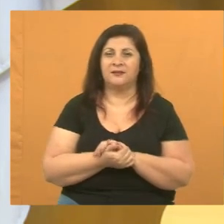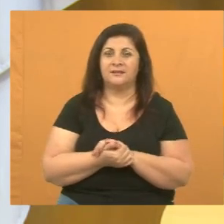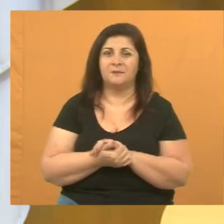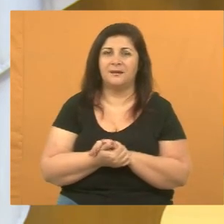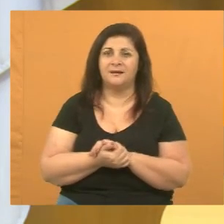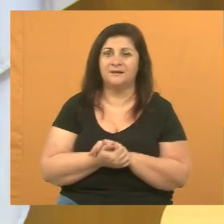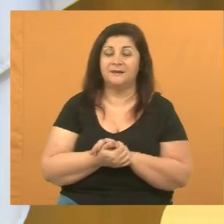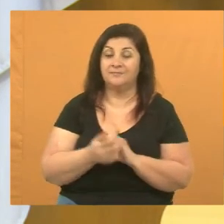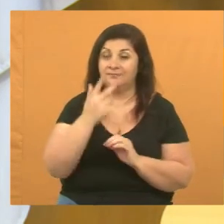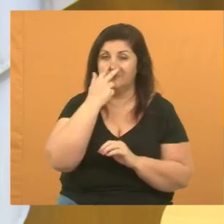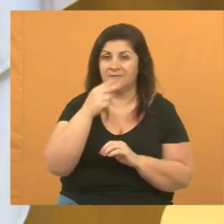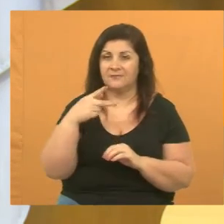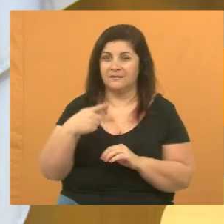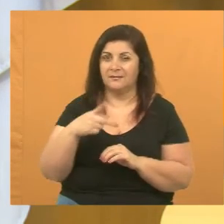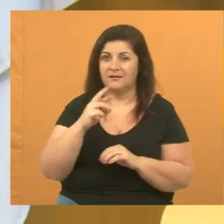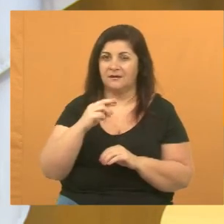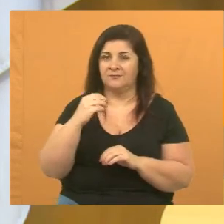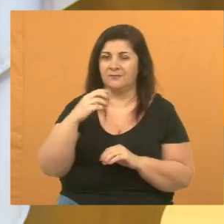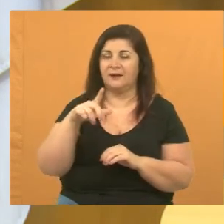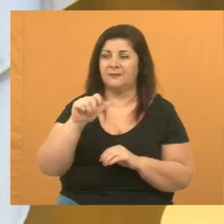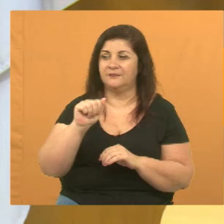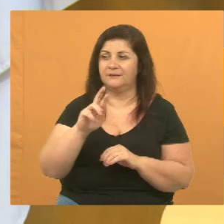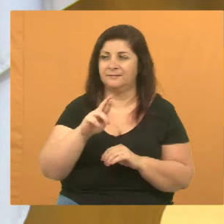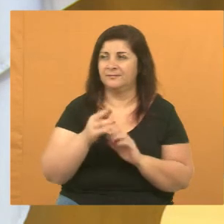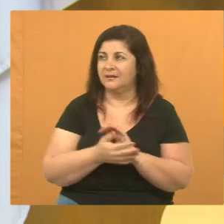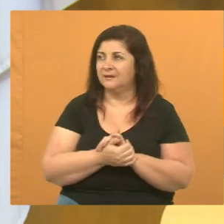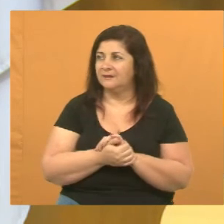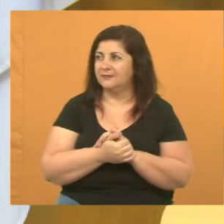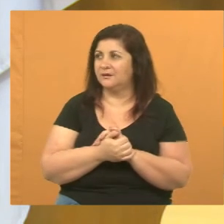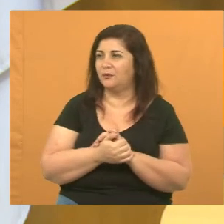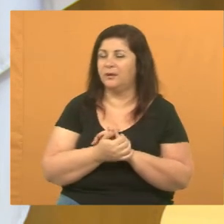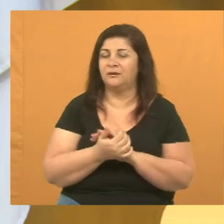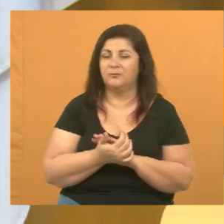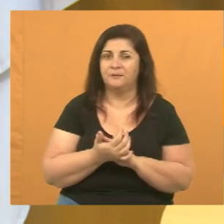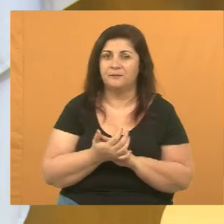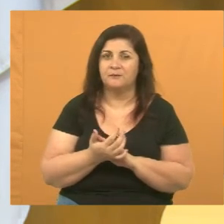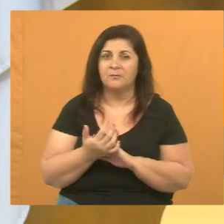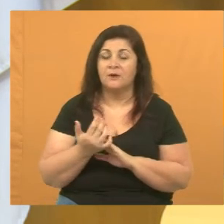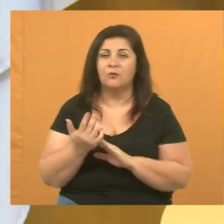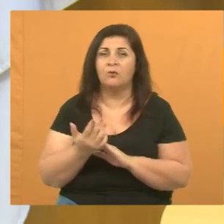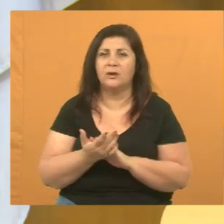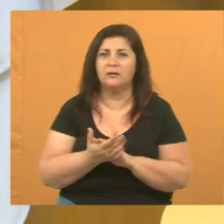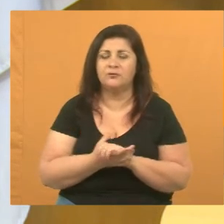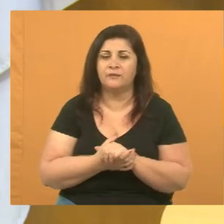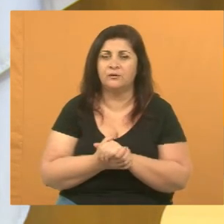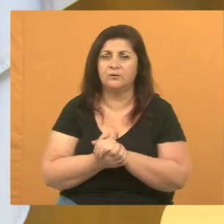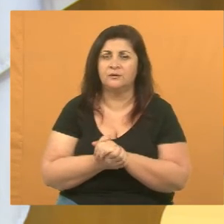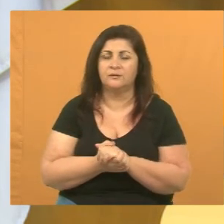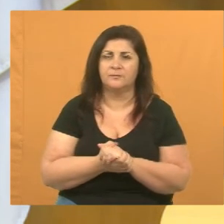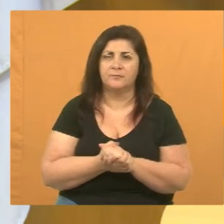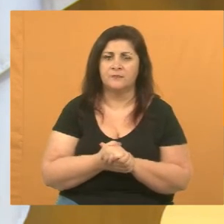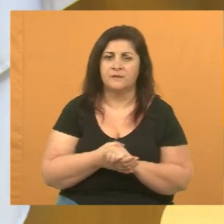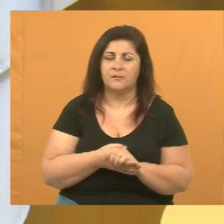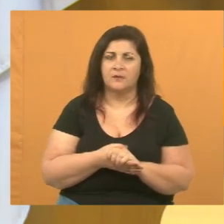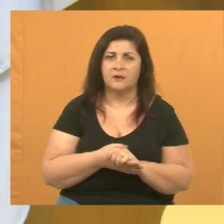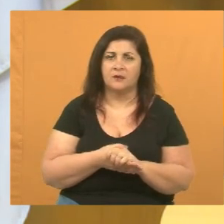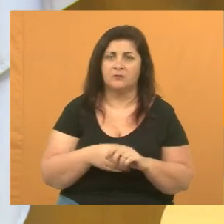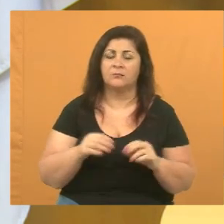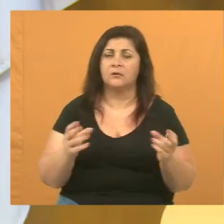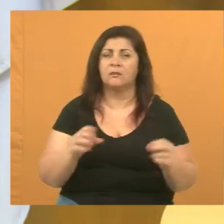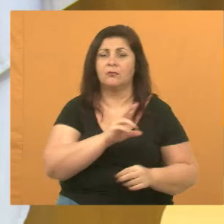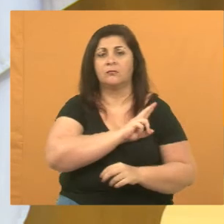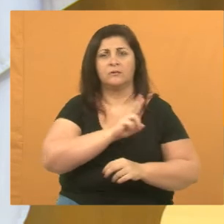que a Fundação Prolar, o ano passado tive a honra de presidir uma CPI nessa casa, ser escolhidos pelos nobres